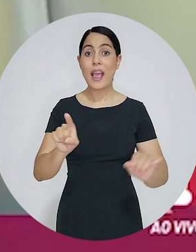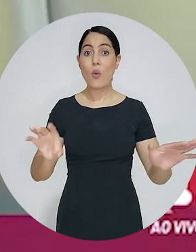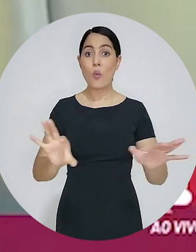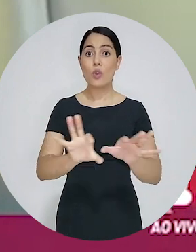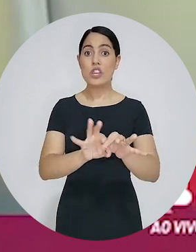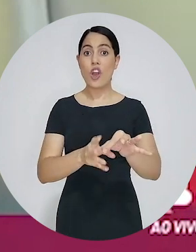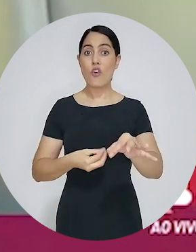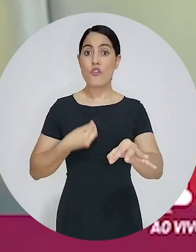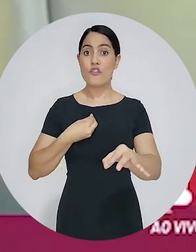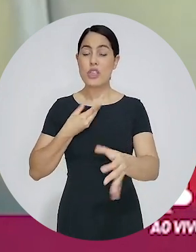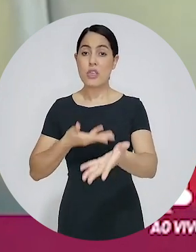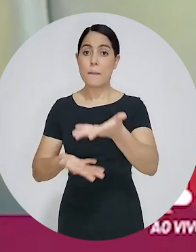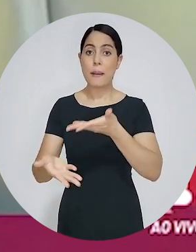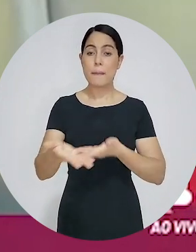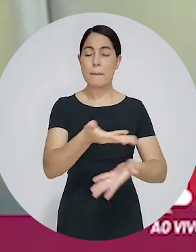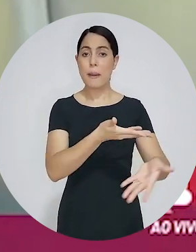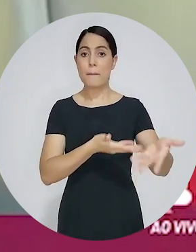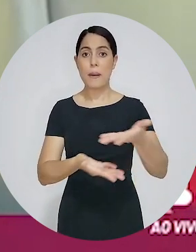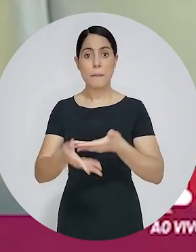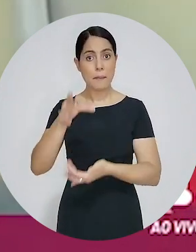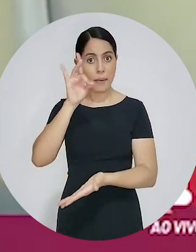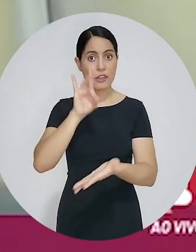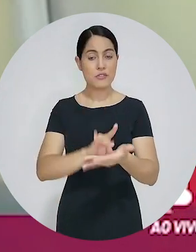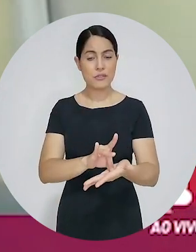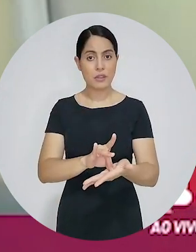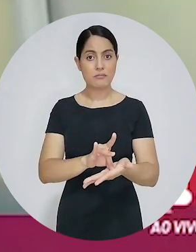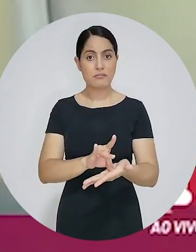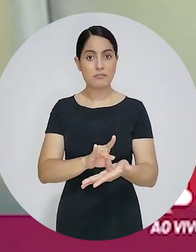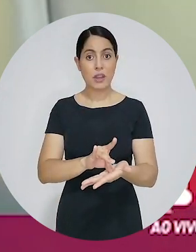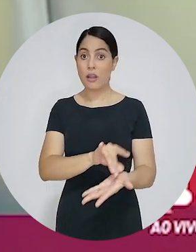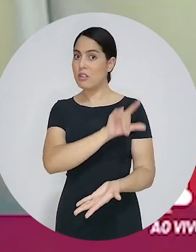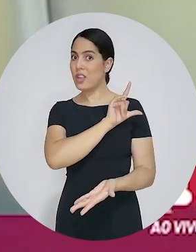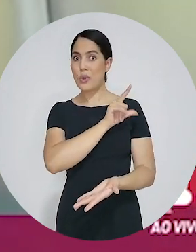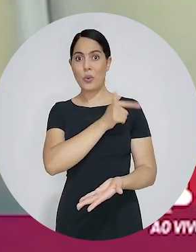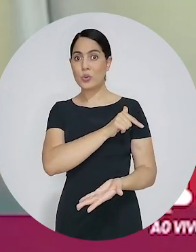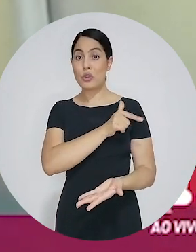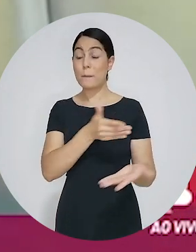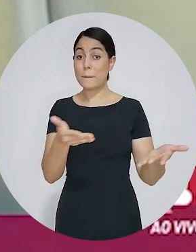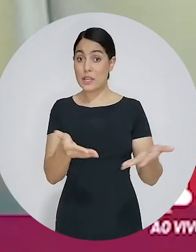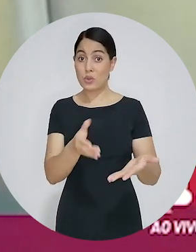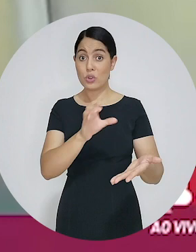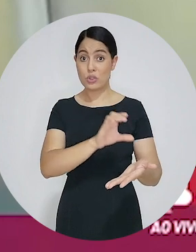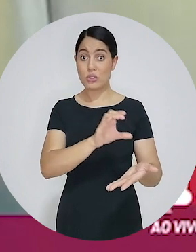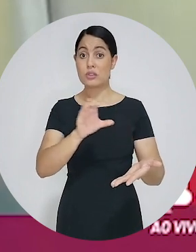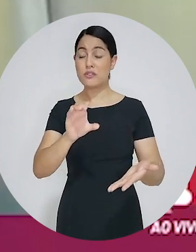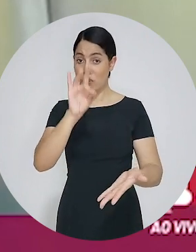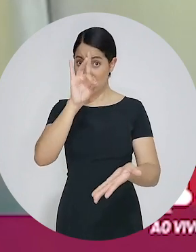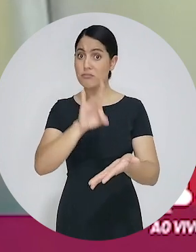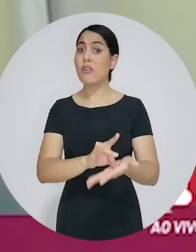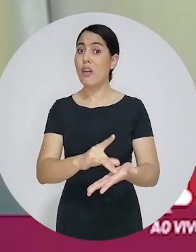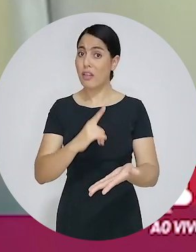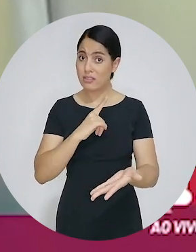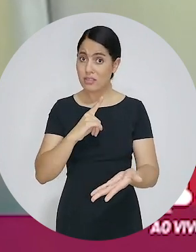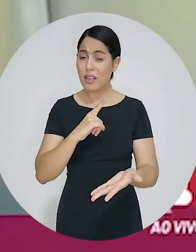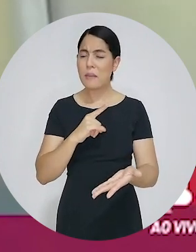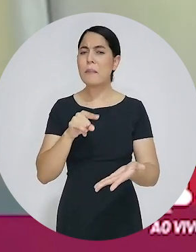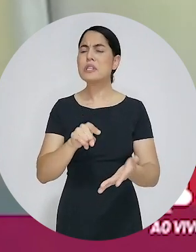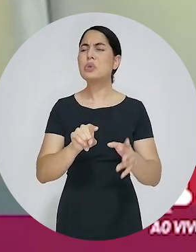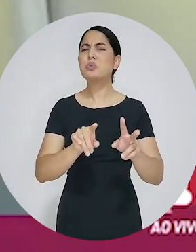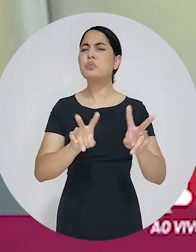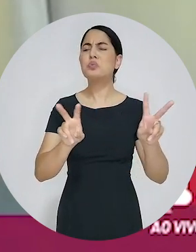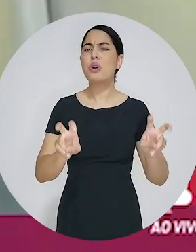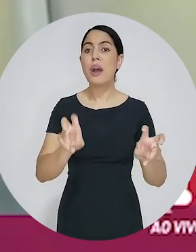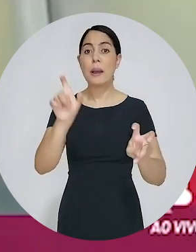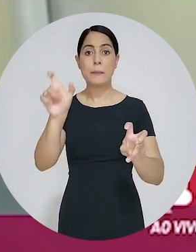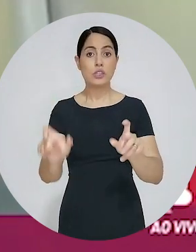foi introduzida no Código Civil atual, que não existia no Código anterior, e que na realidade é uma cláusula geral, né, que não